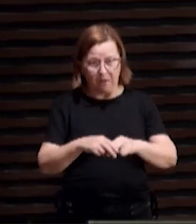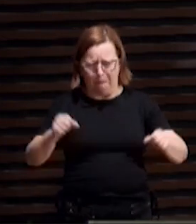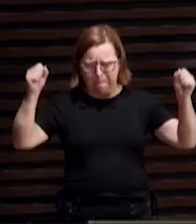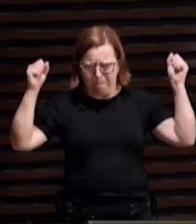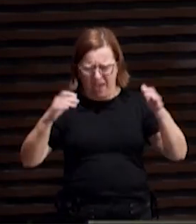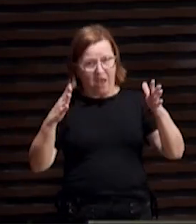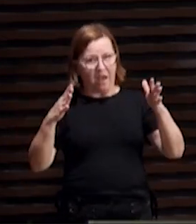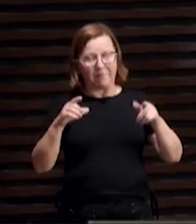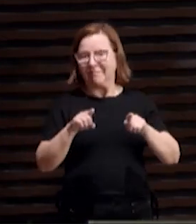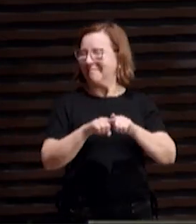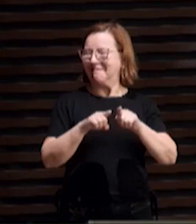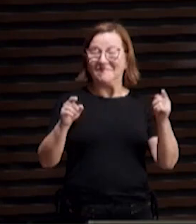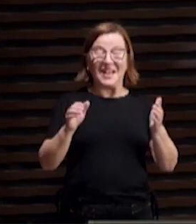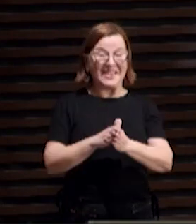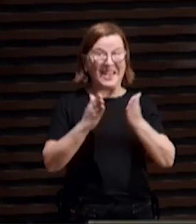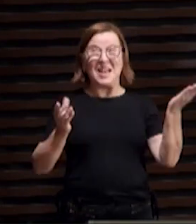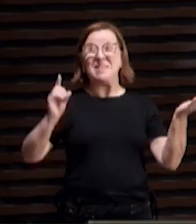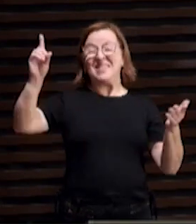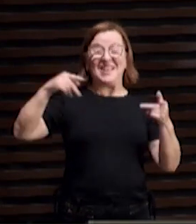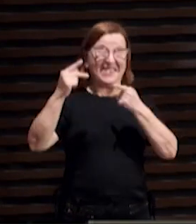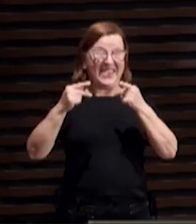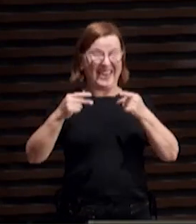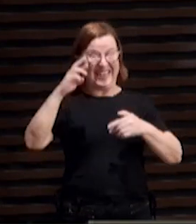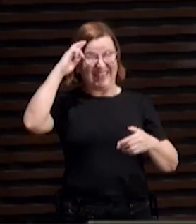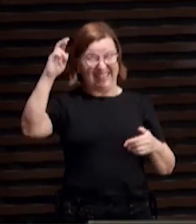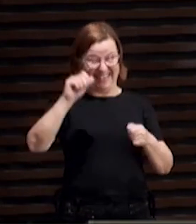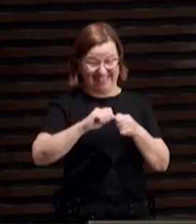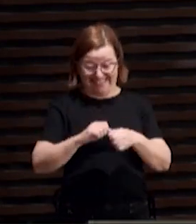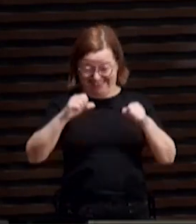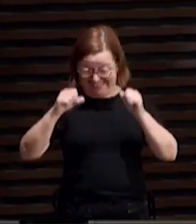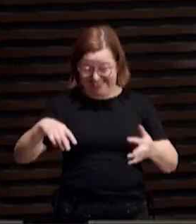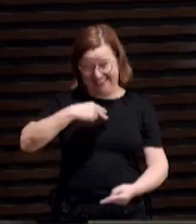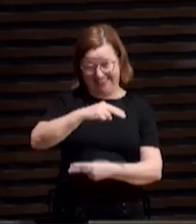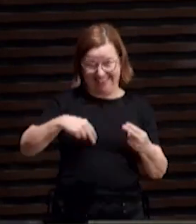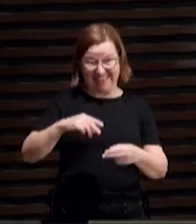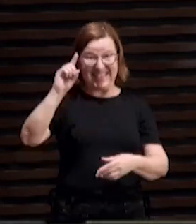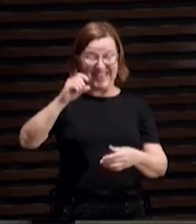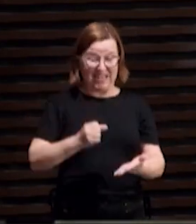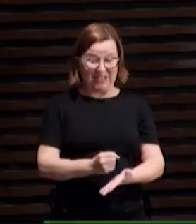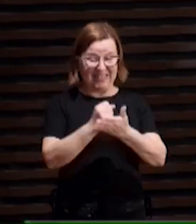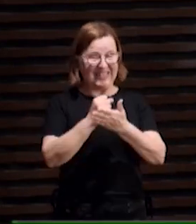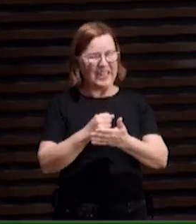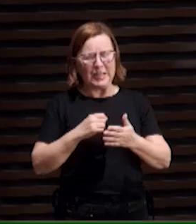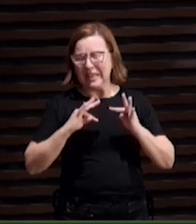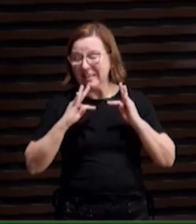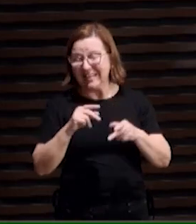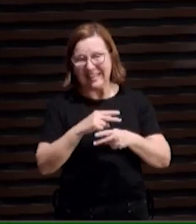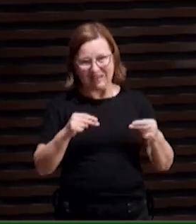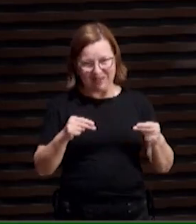minha Bíblia diz que Ele é o Criador do universo. Amém. E diz que Ele sustenta todas as coisas pela palavra do seu poder.